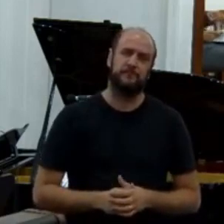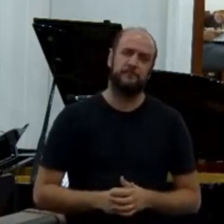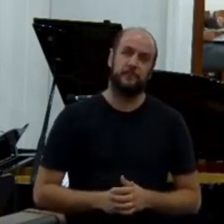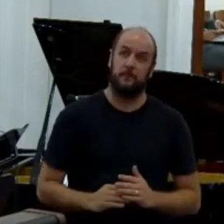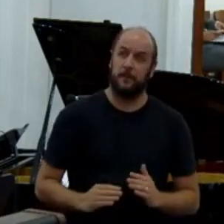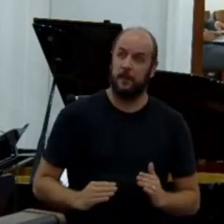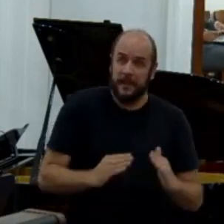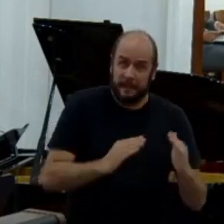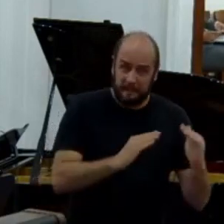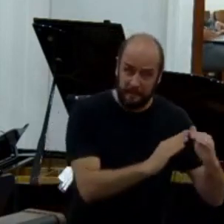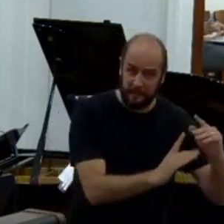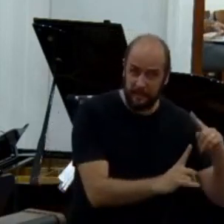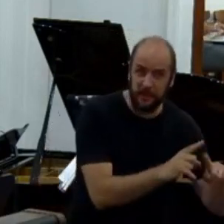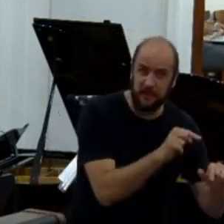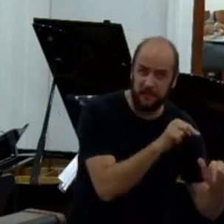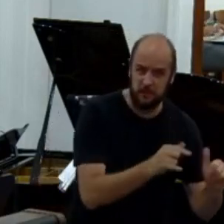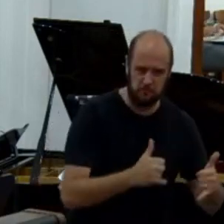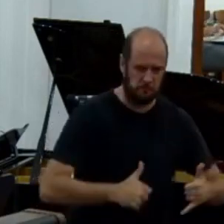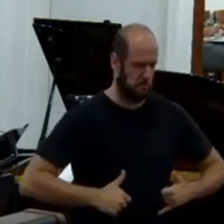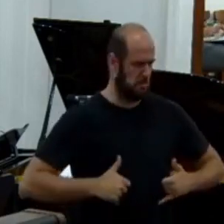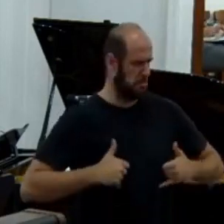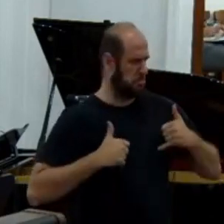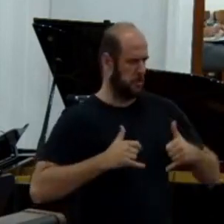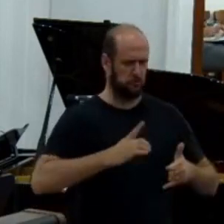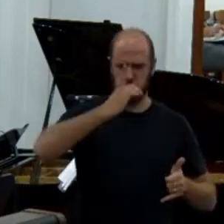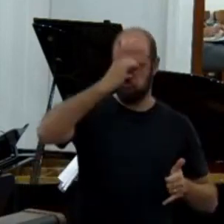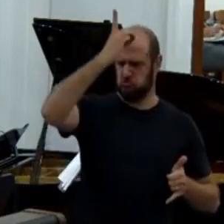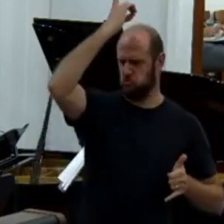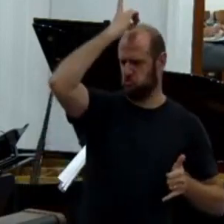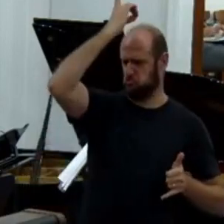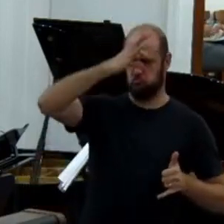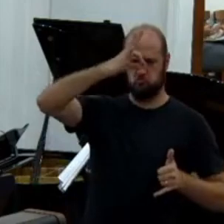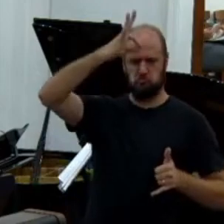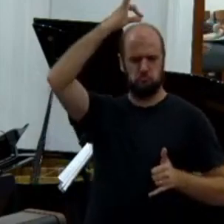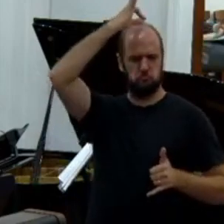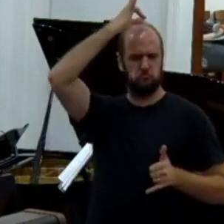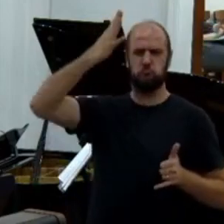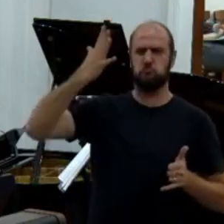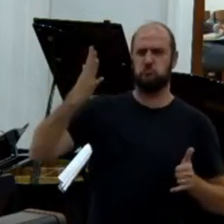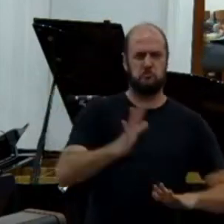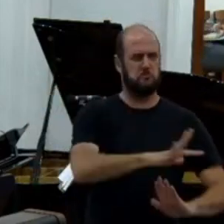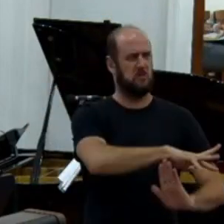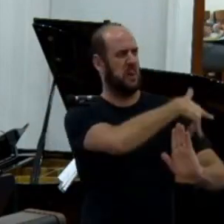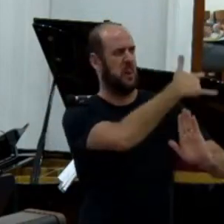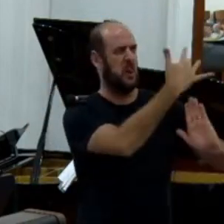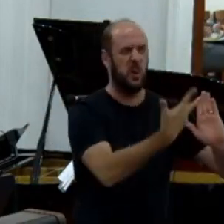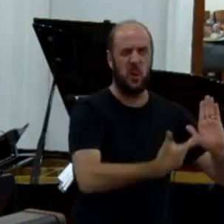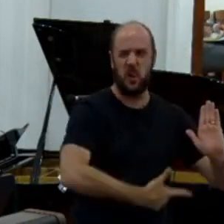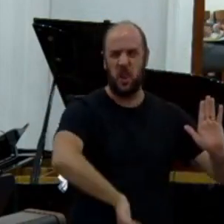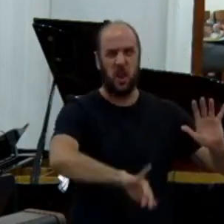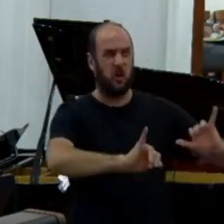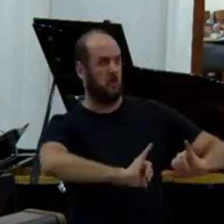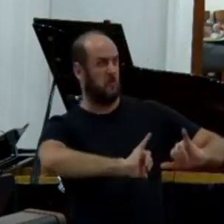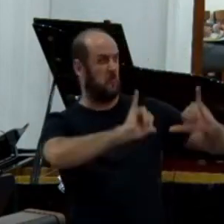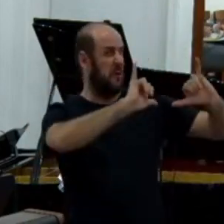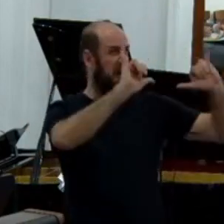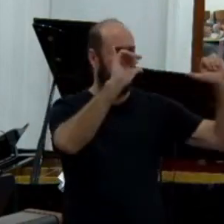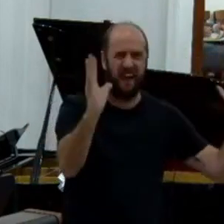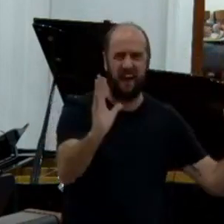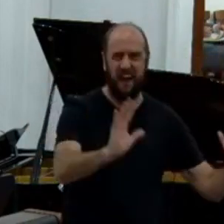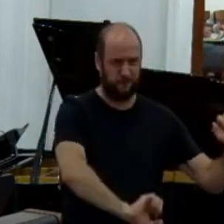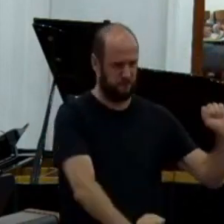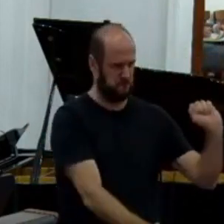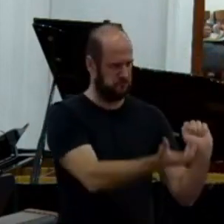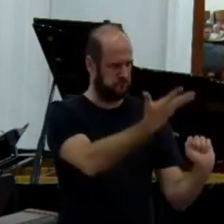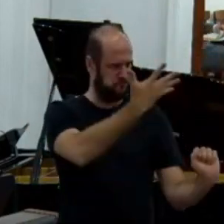Uma igreja que se arrogava por ter todos os dons espirituais. Milagres e prodígios eram